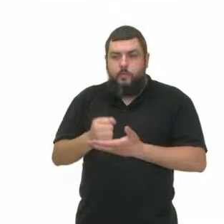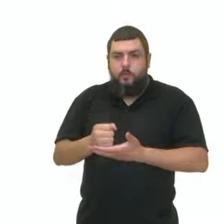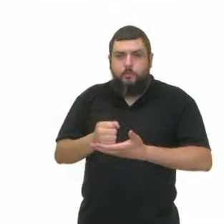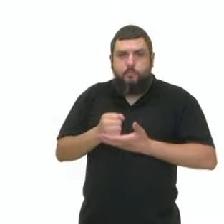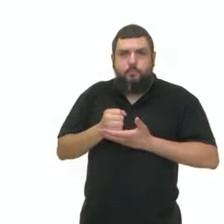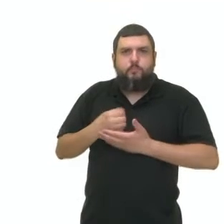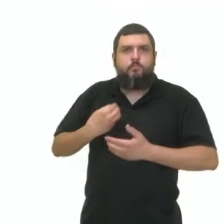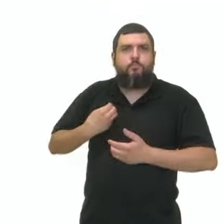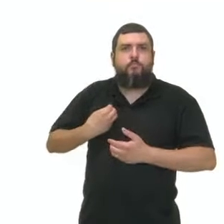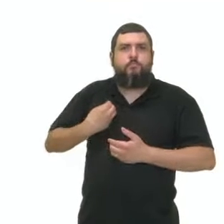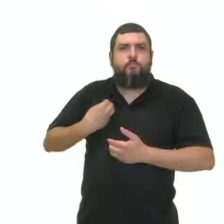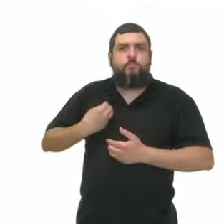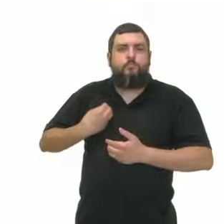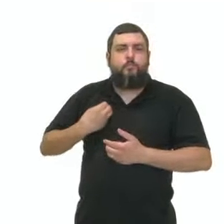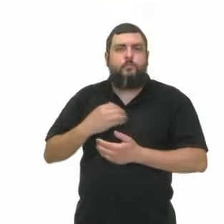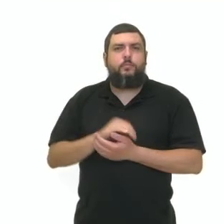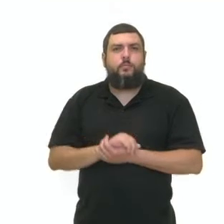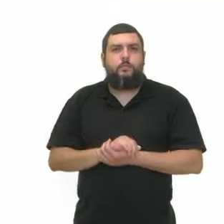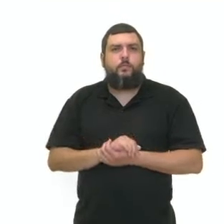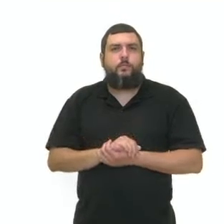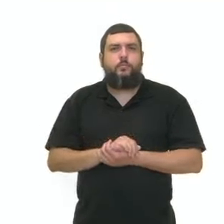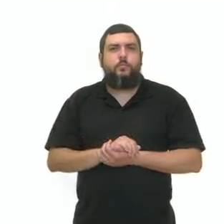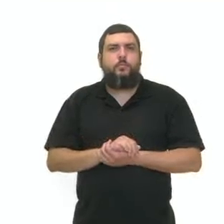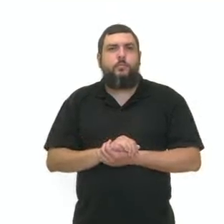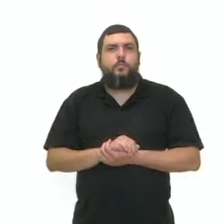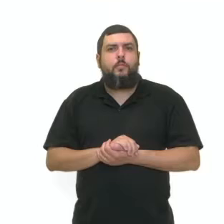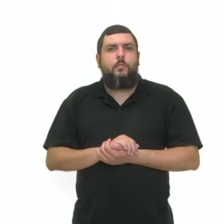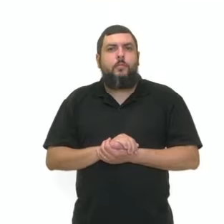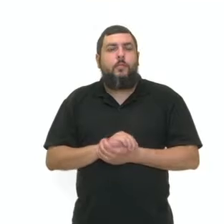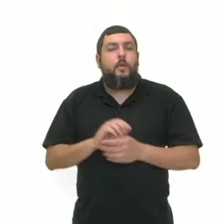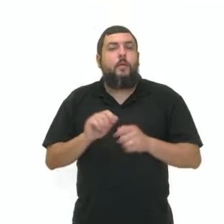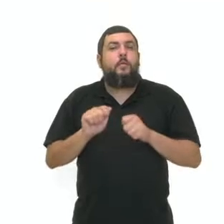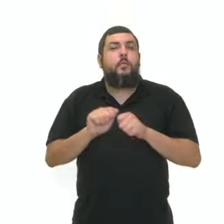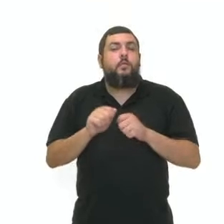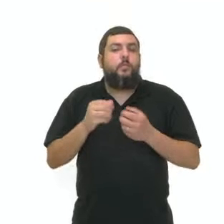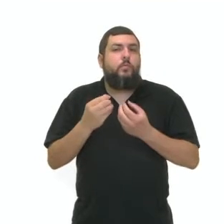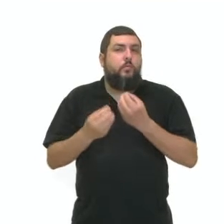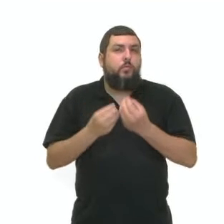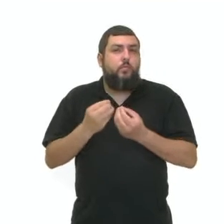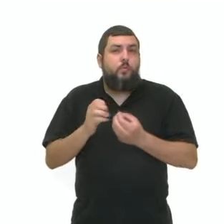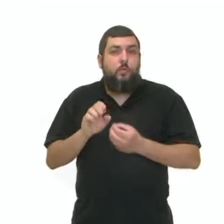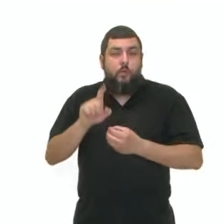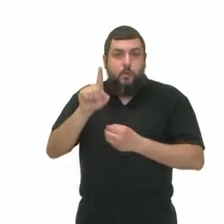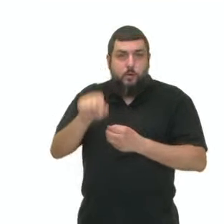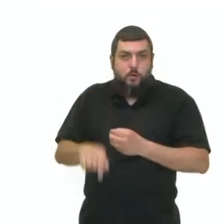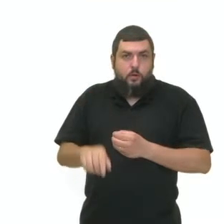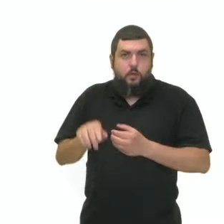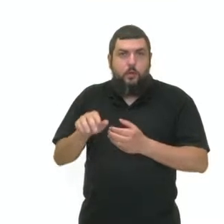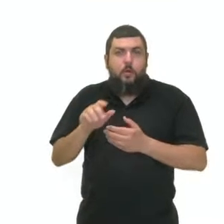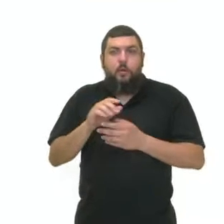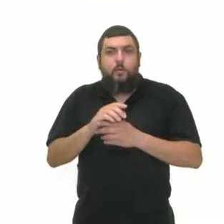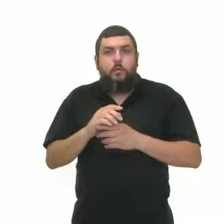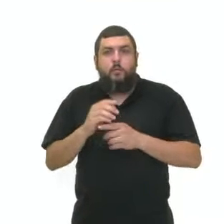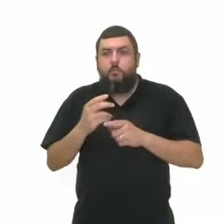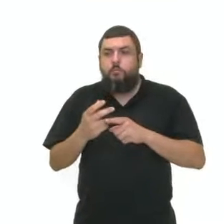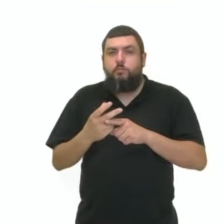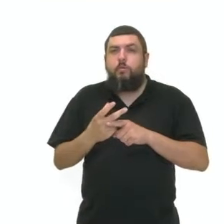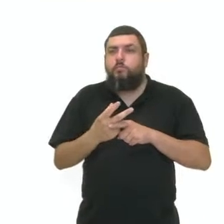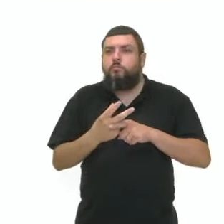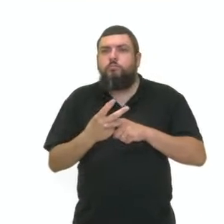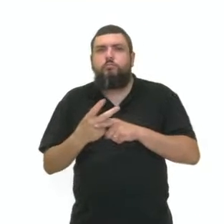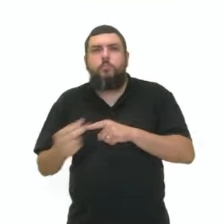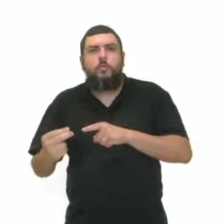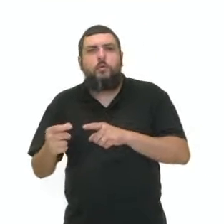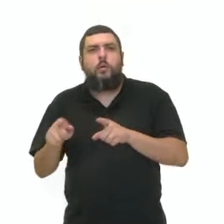homem primitivo, né? Era um meio natural, voltado para o ataque e a defesa, fosse ataque e defesa